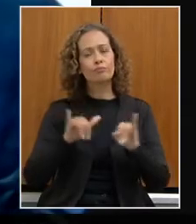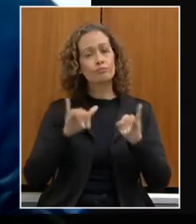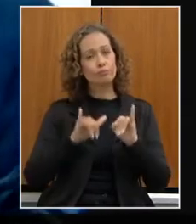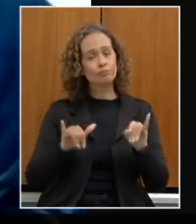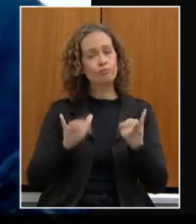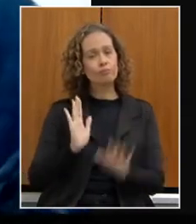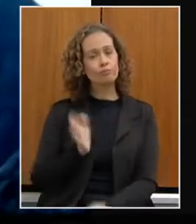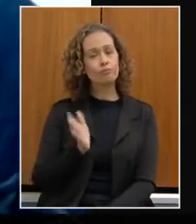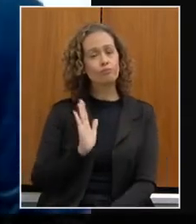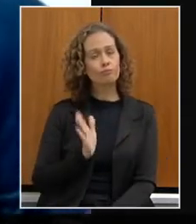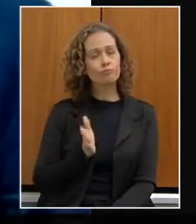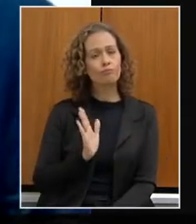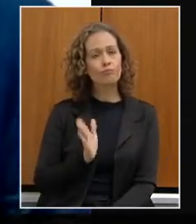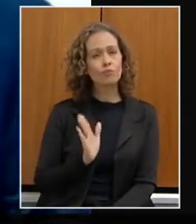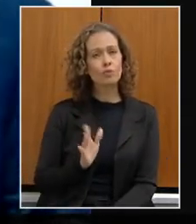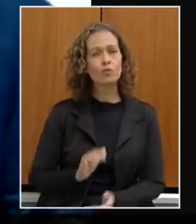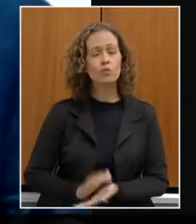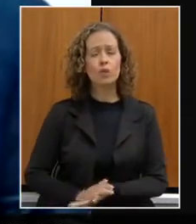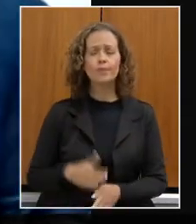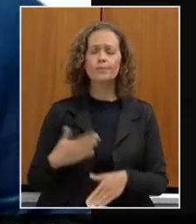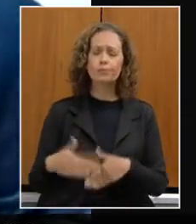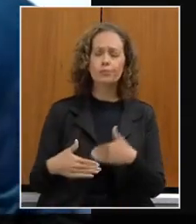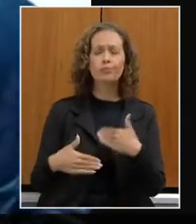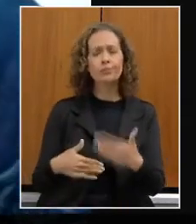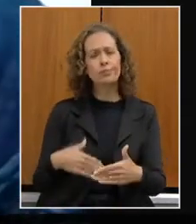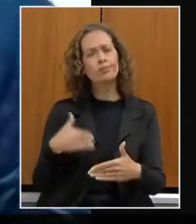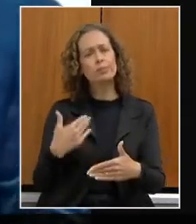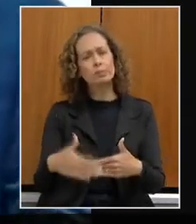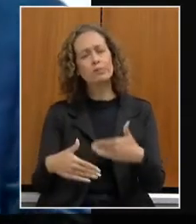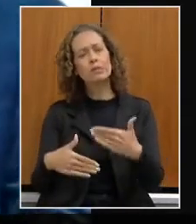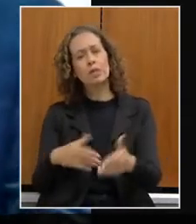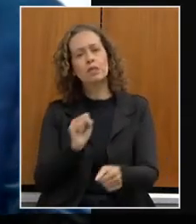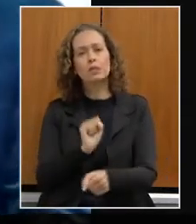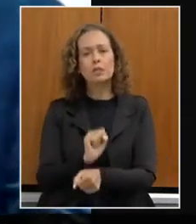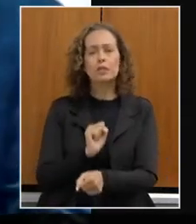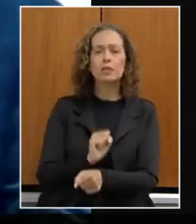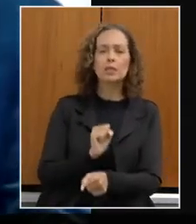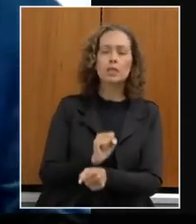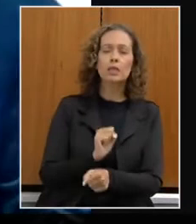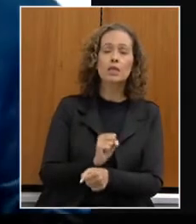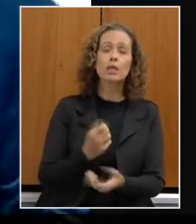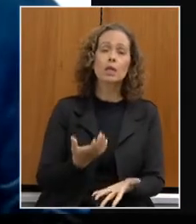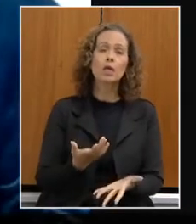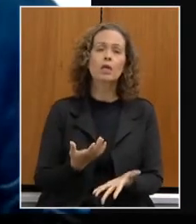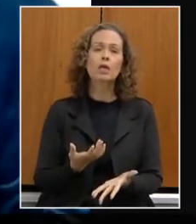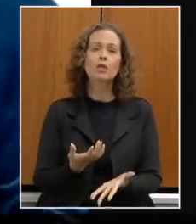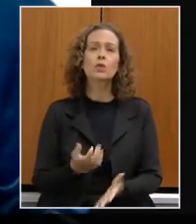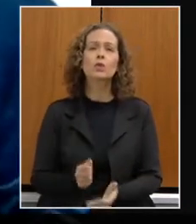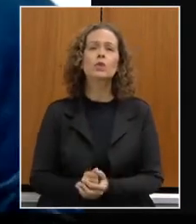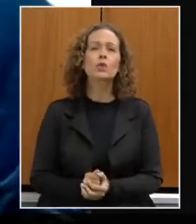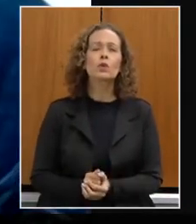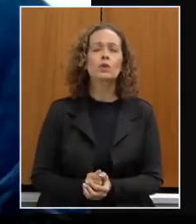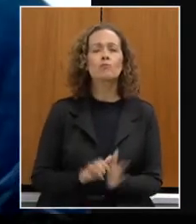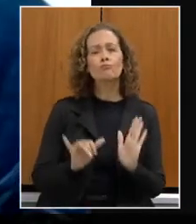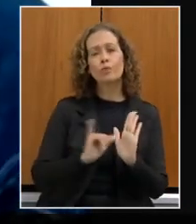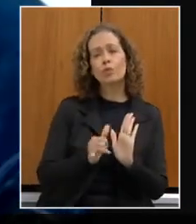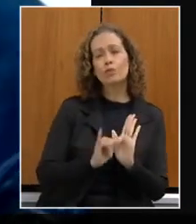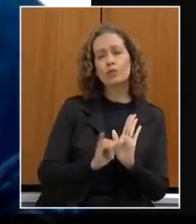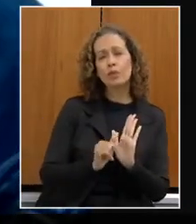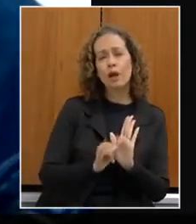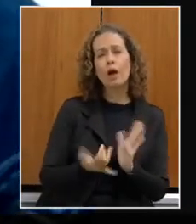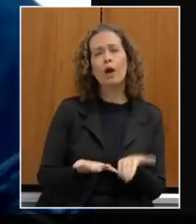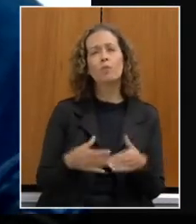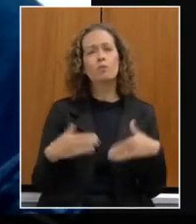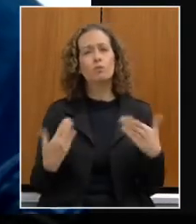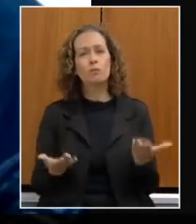e que está em processo ainda o edital de vamos dizer assim se materializar